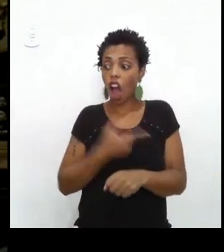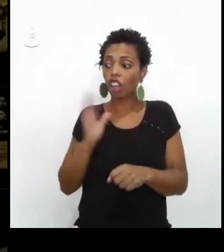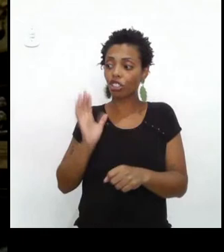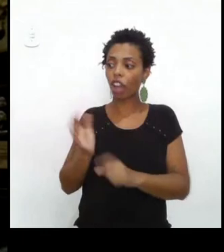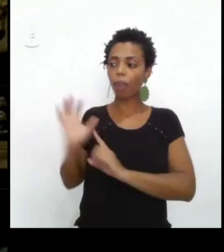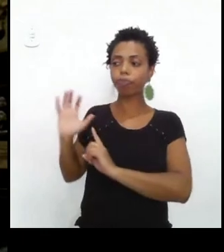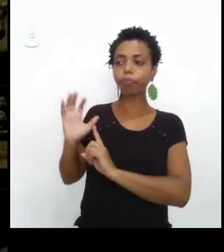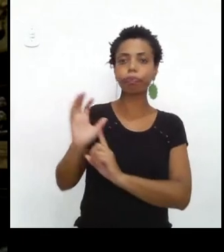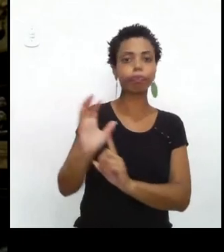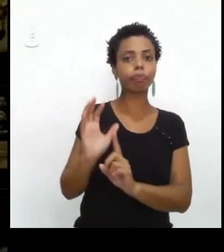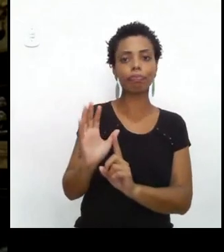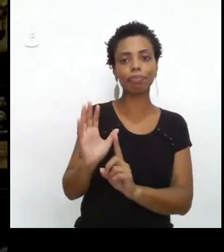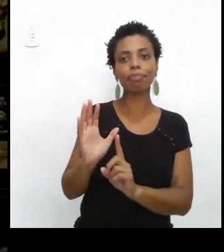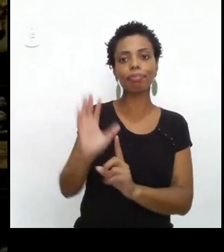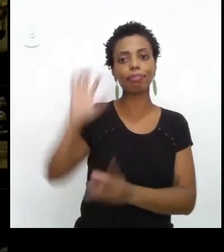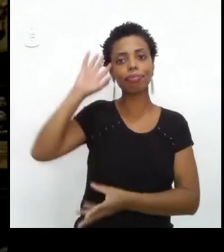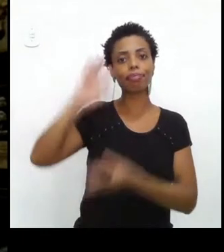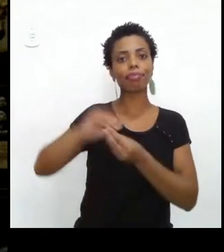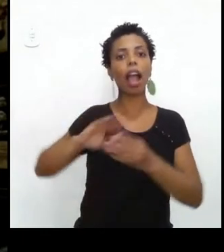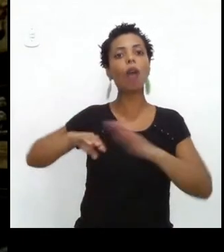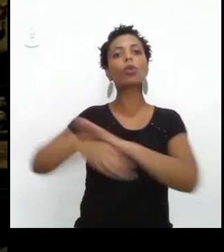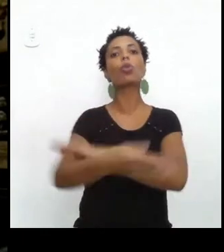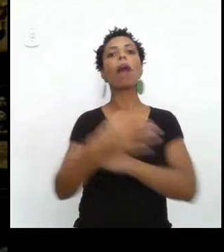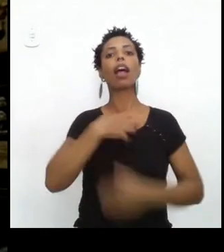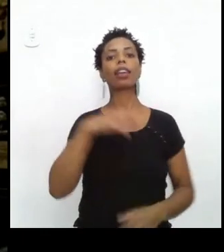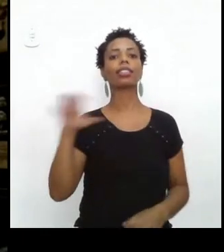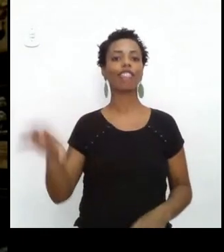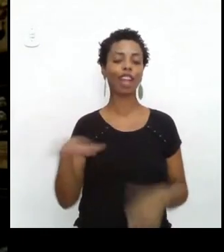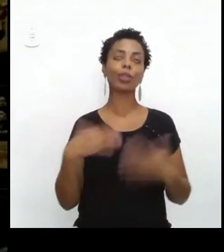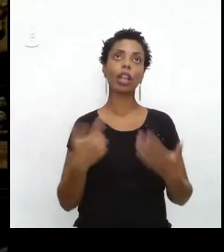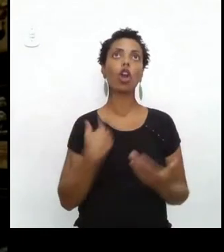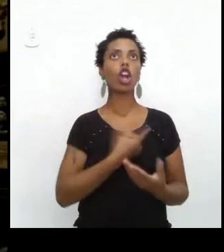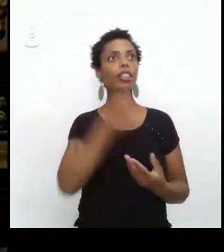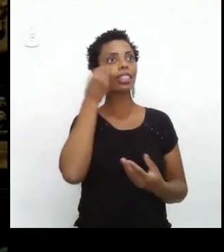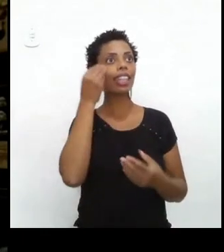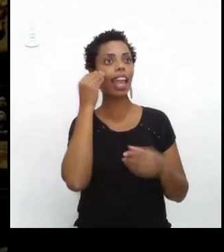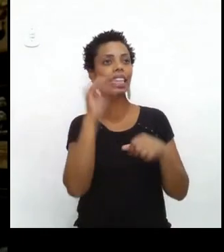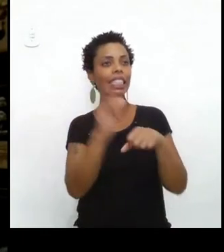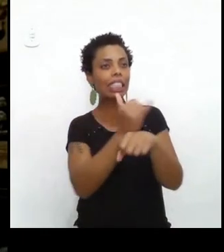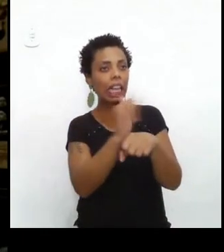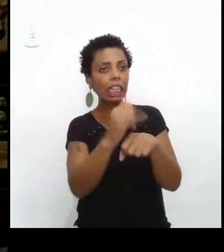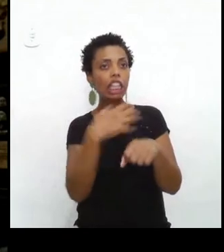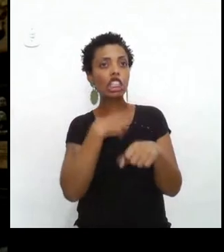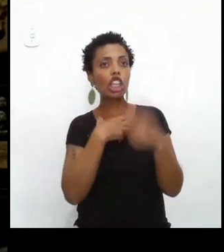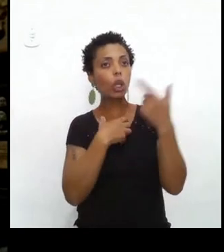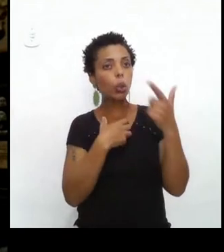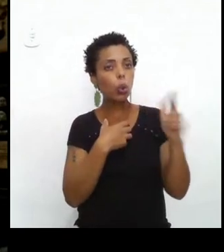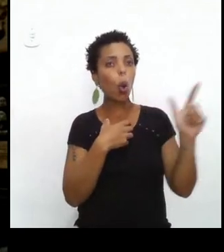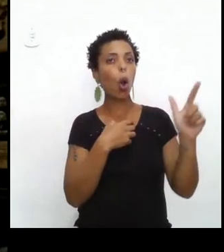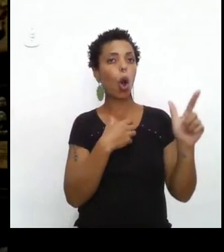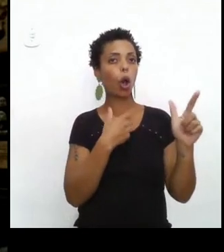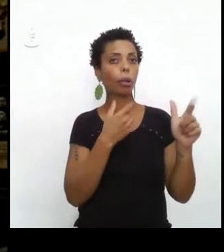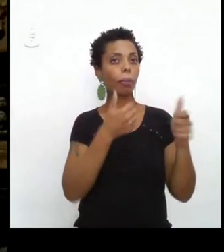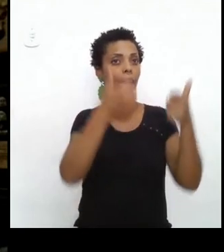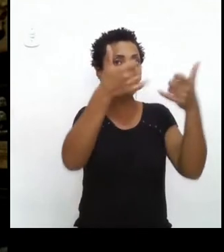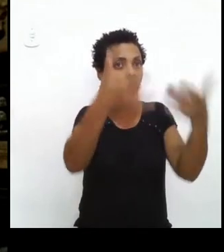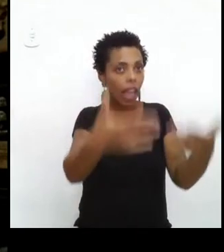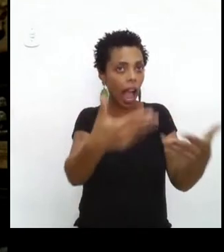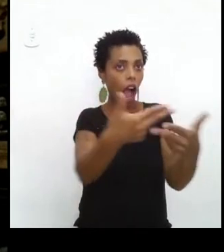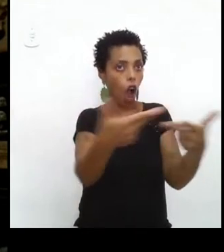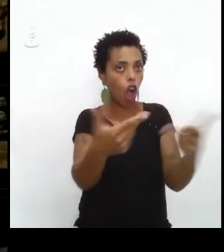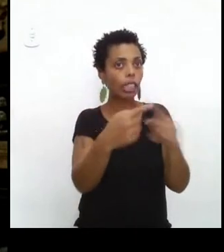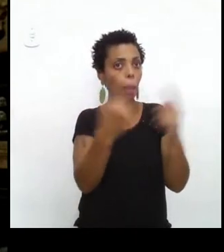different ways in sectors Will quatro saiba Weekend 600 na so are